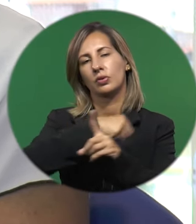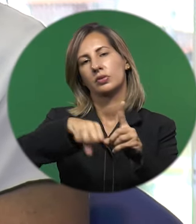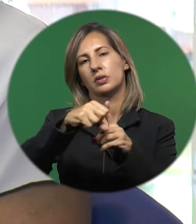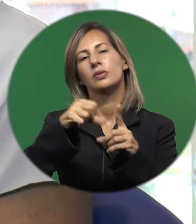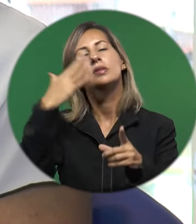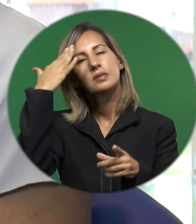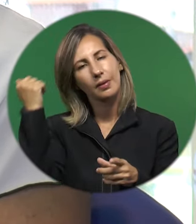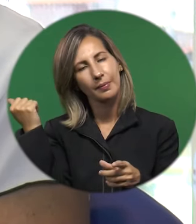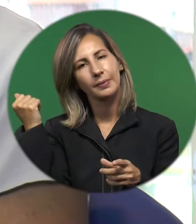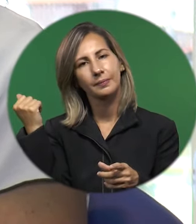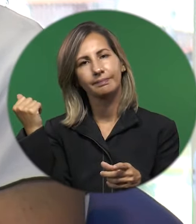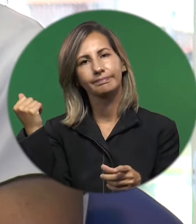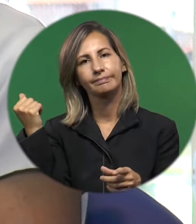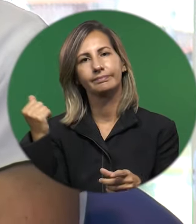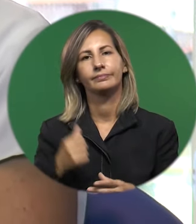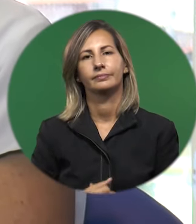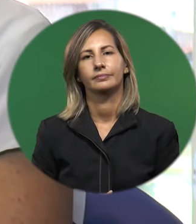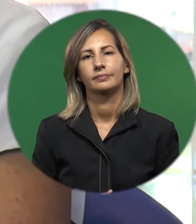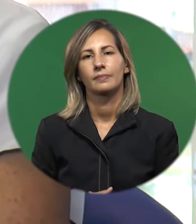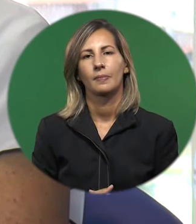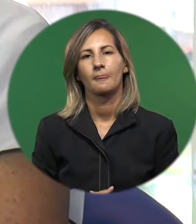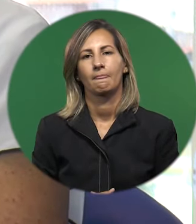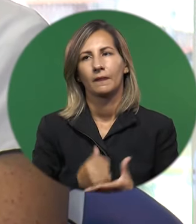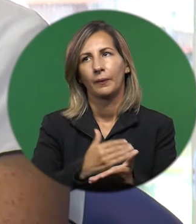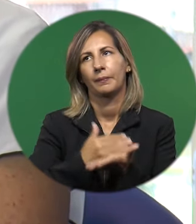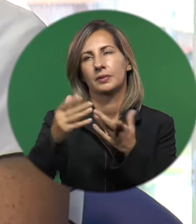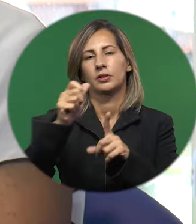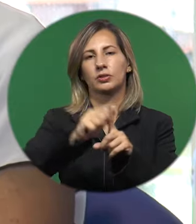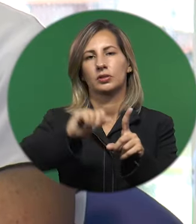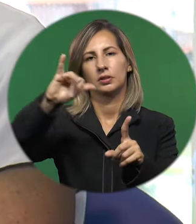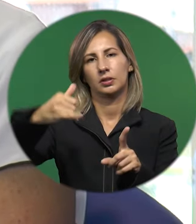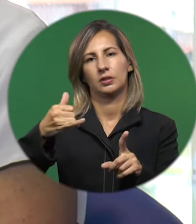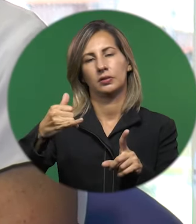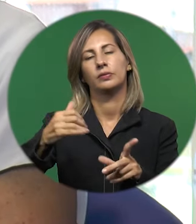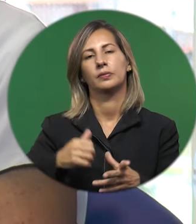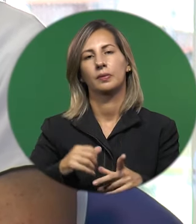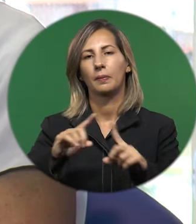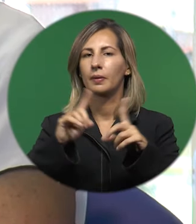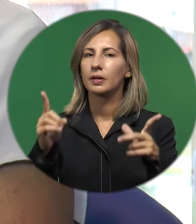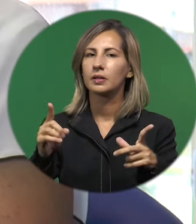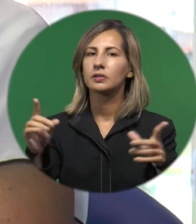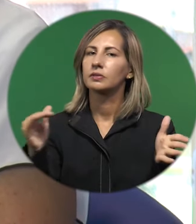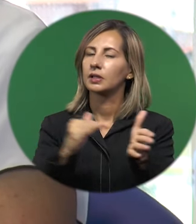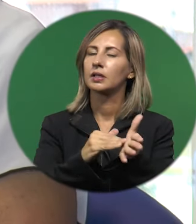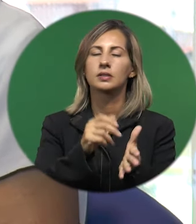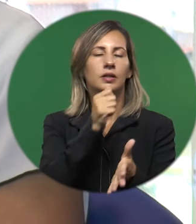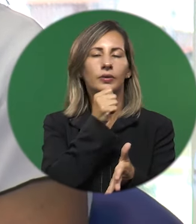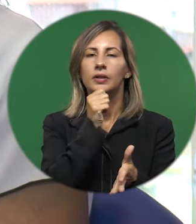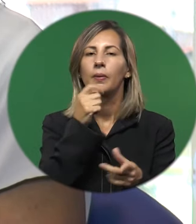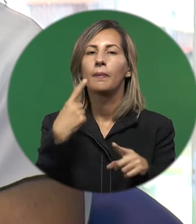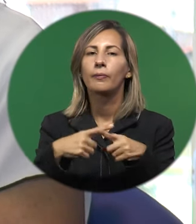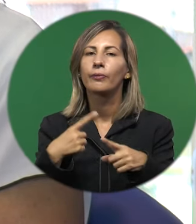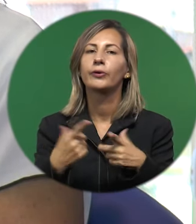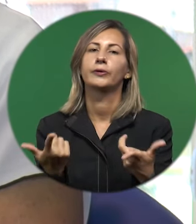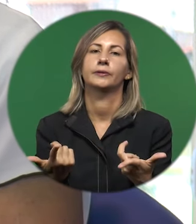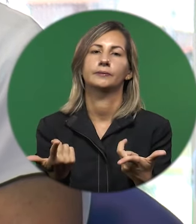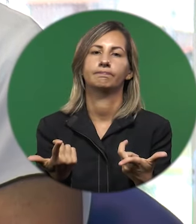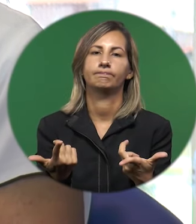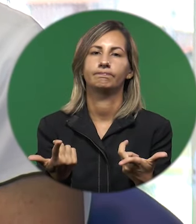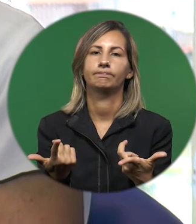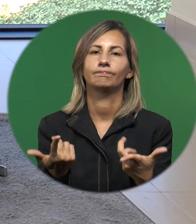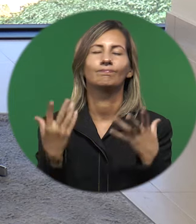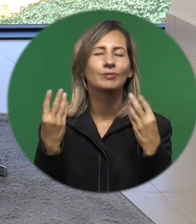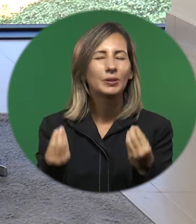e-social, apesar de que a gente sabe que não será, a partir de janeiro é o início, né, mas não será finalizado aí, porque é uma